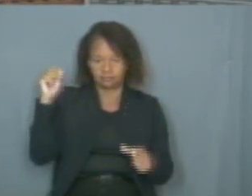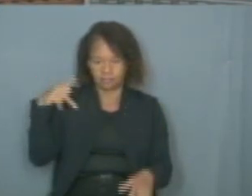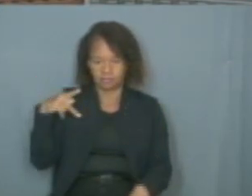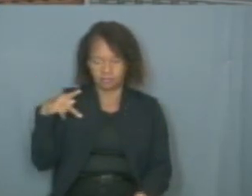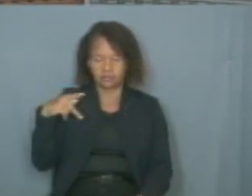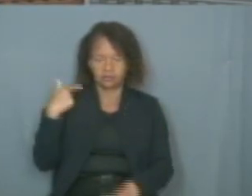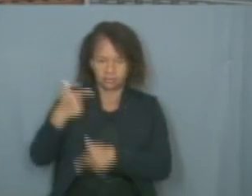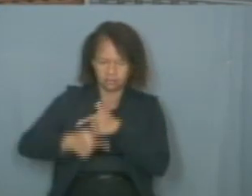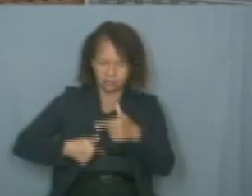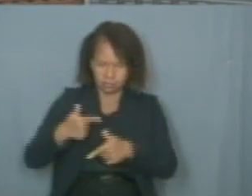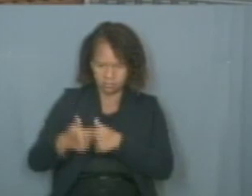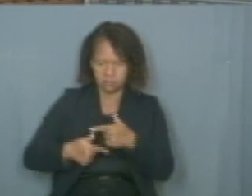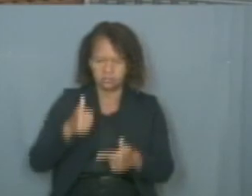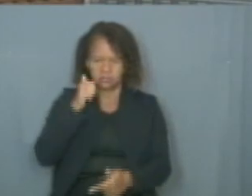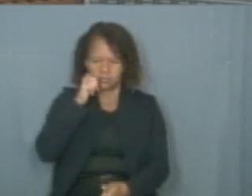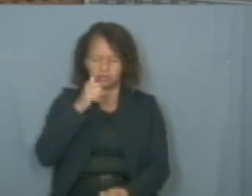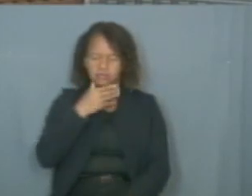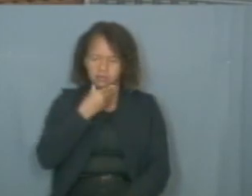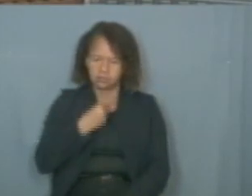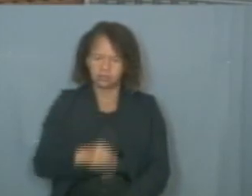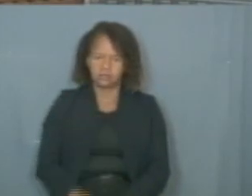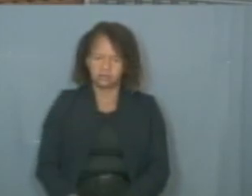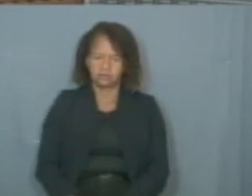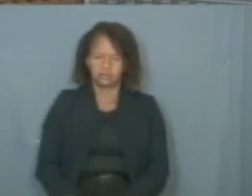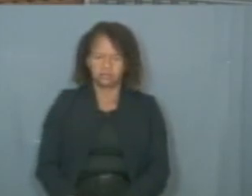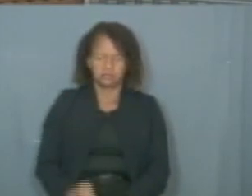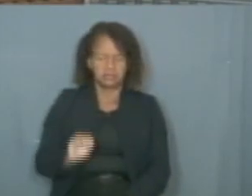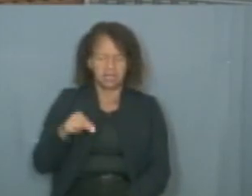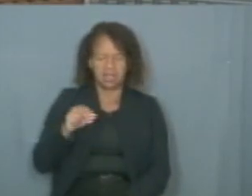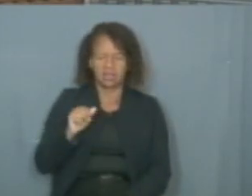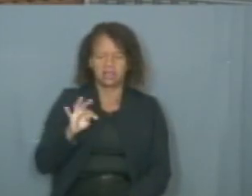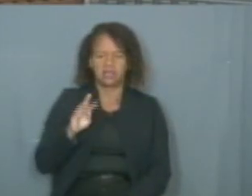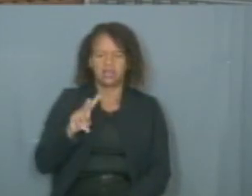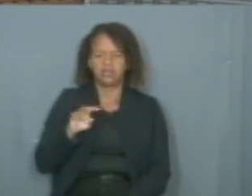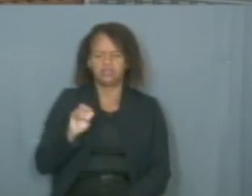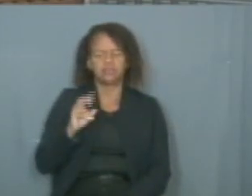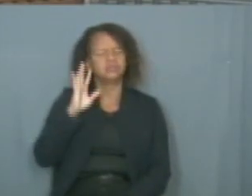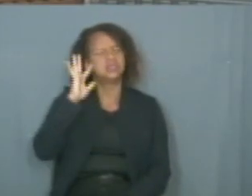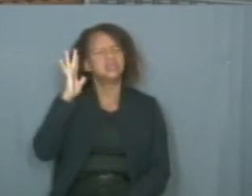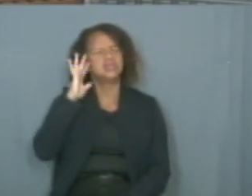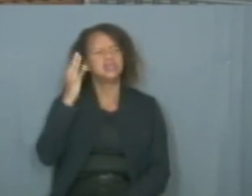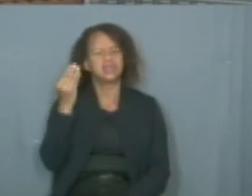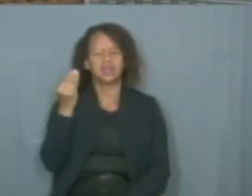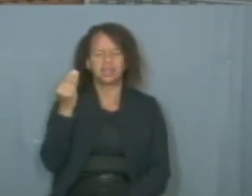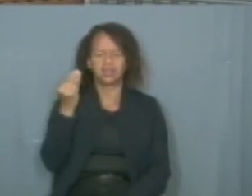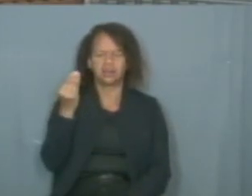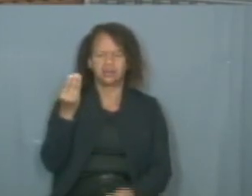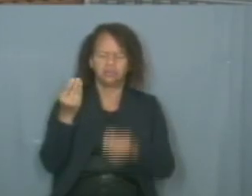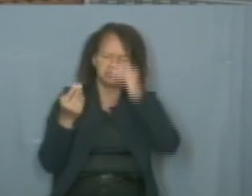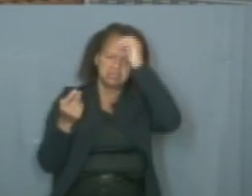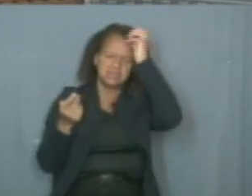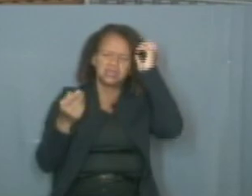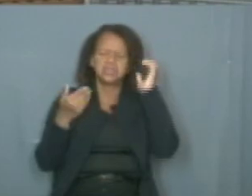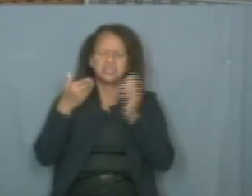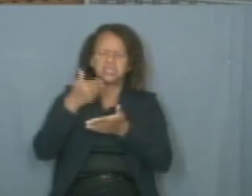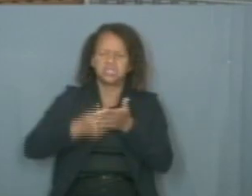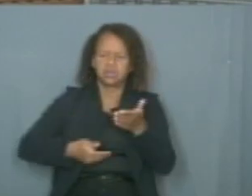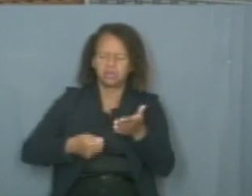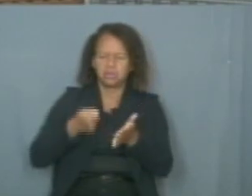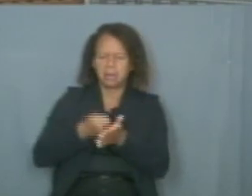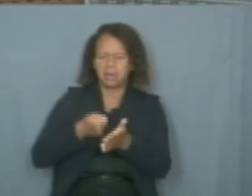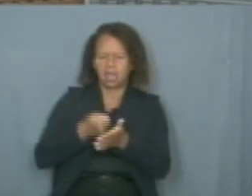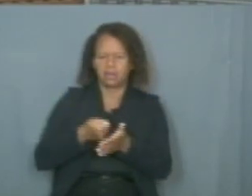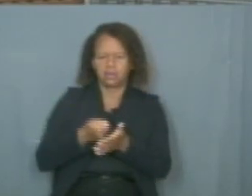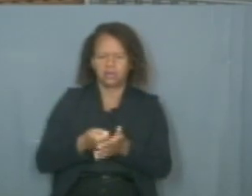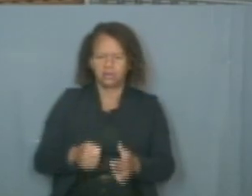pensionistas, trabalhadores e trabalhadoras inativos hoje, pensam até que isso era um desconto